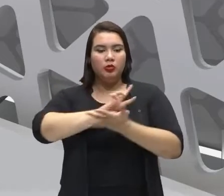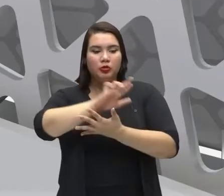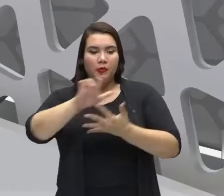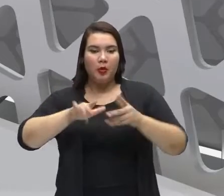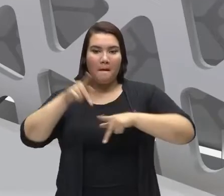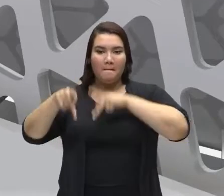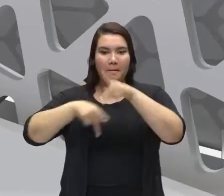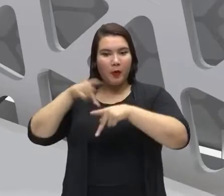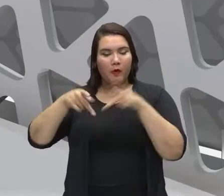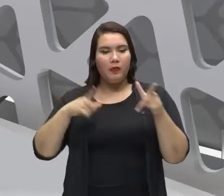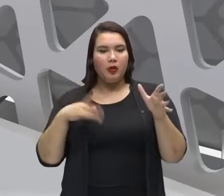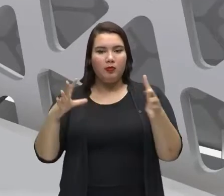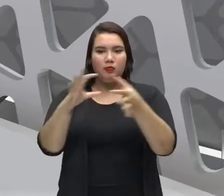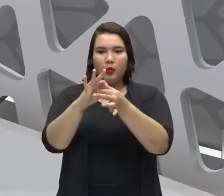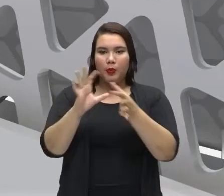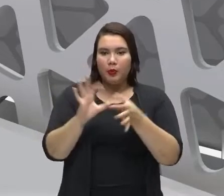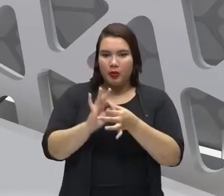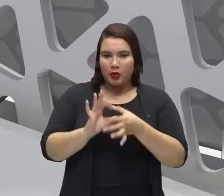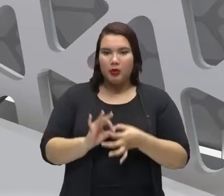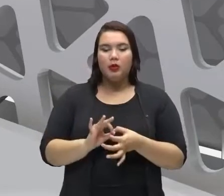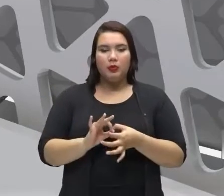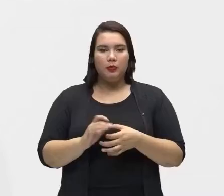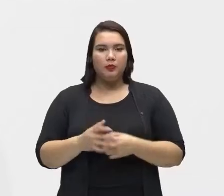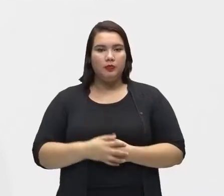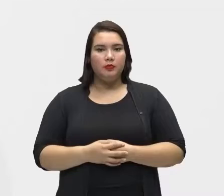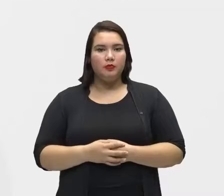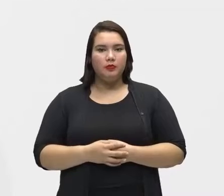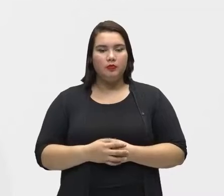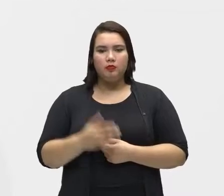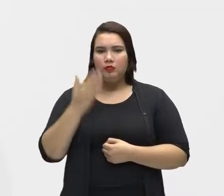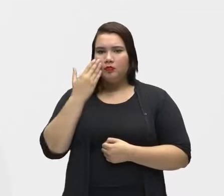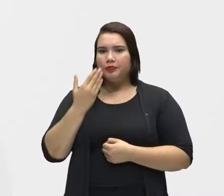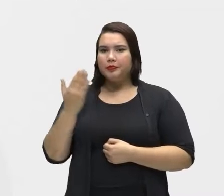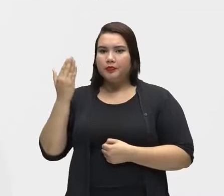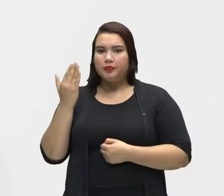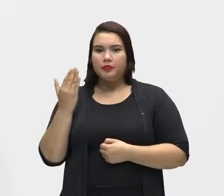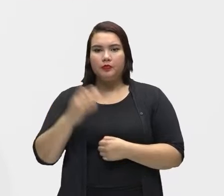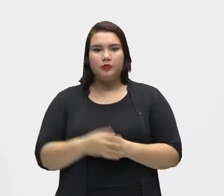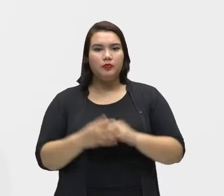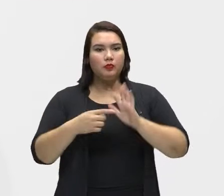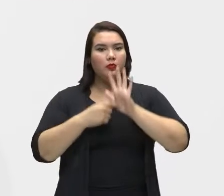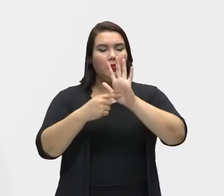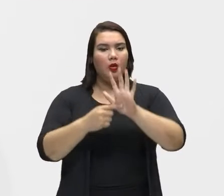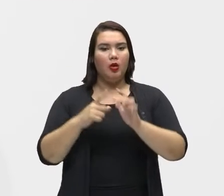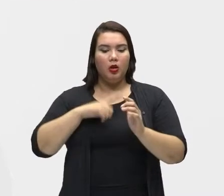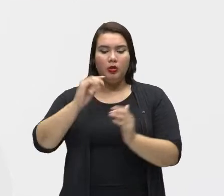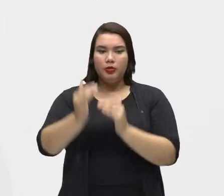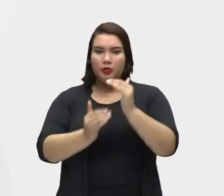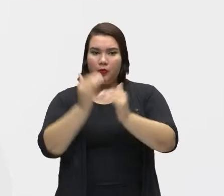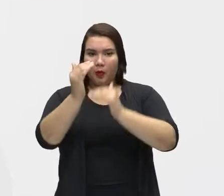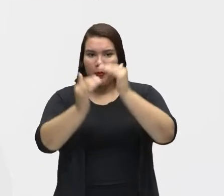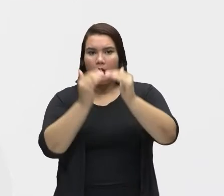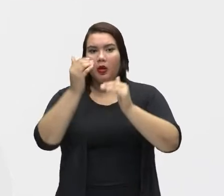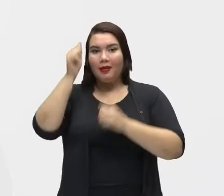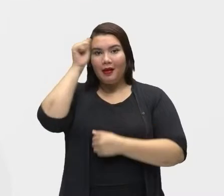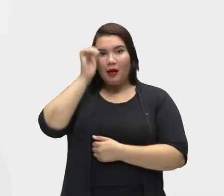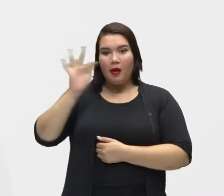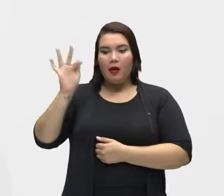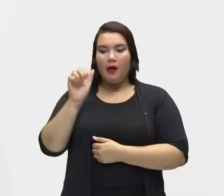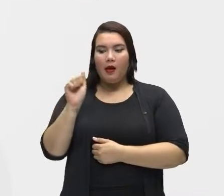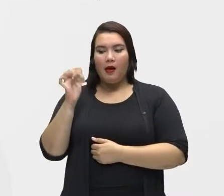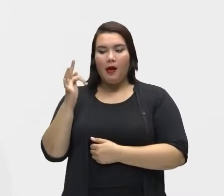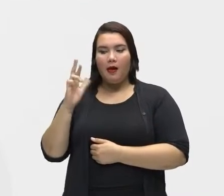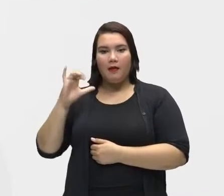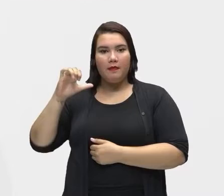povos que ocupavam aquela região. Os impérios africanos, olha só, eles se desenvolveram a partir da organização de